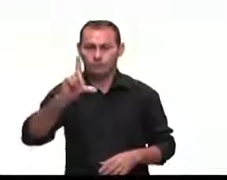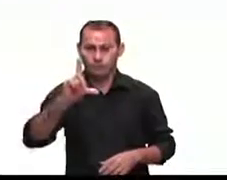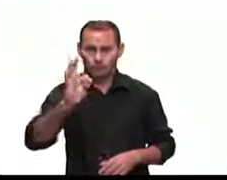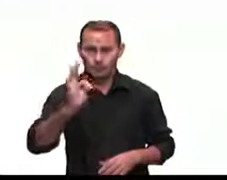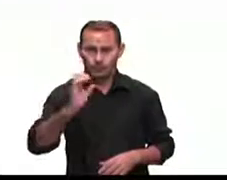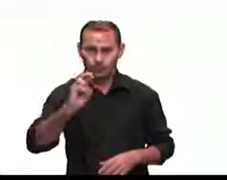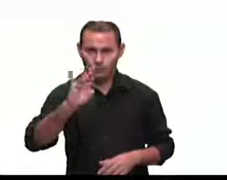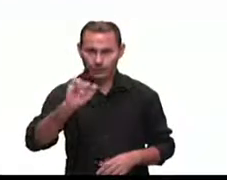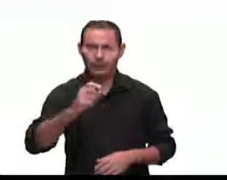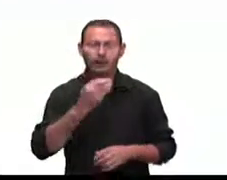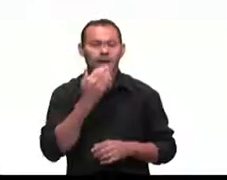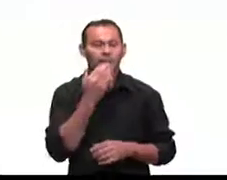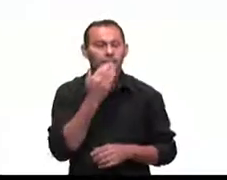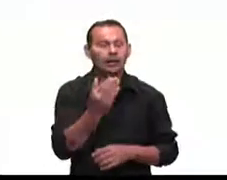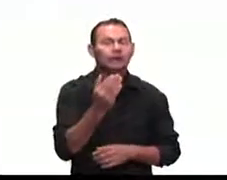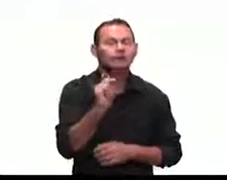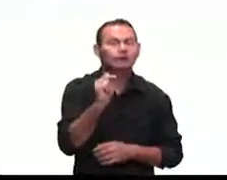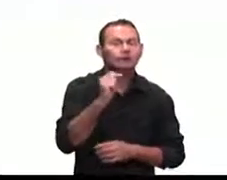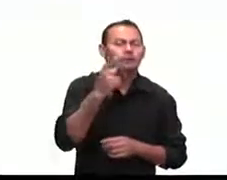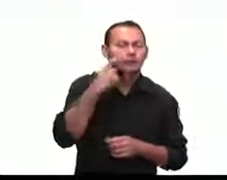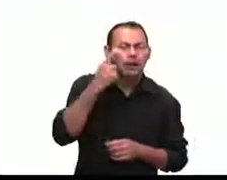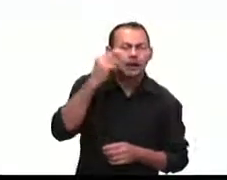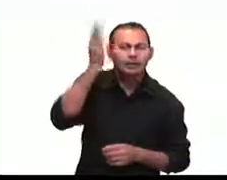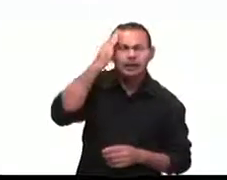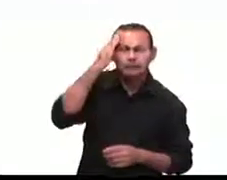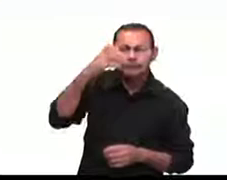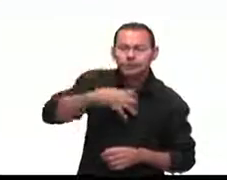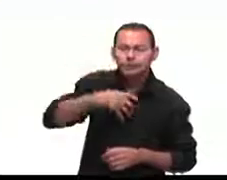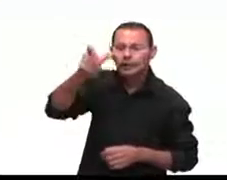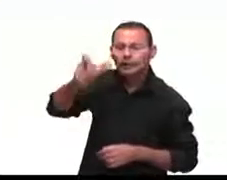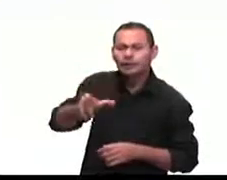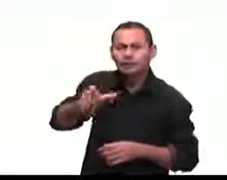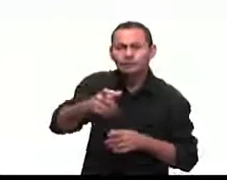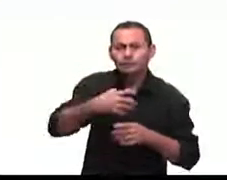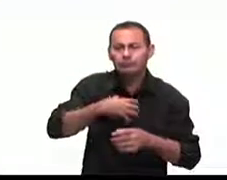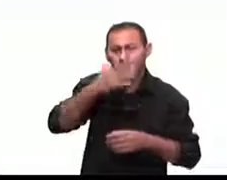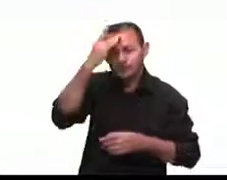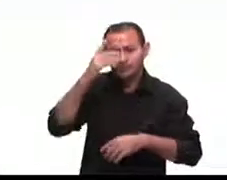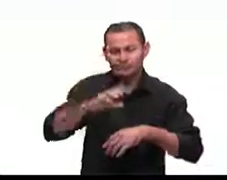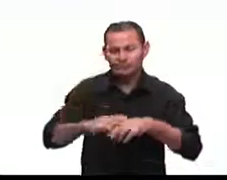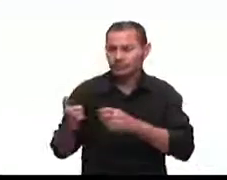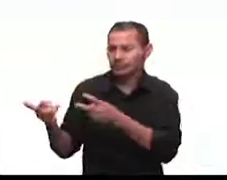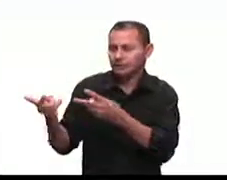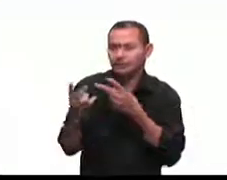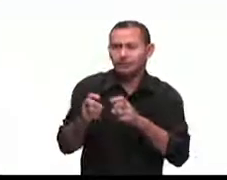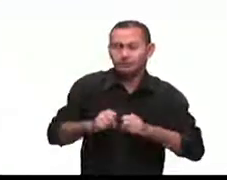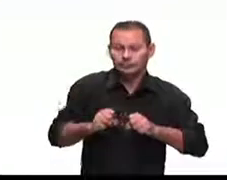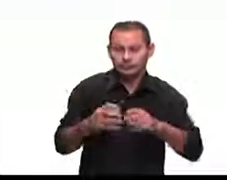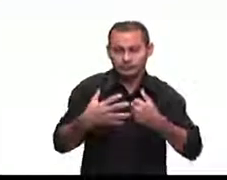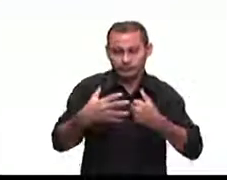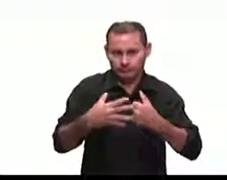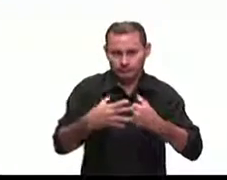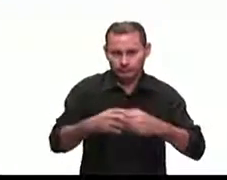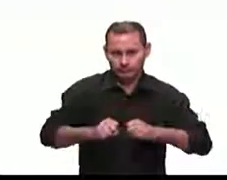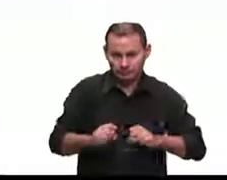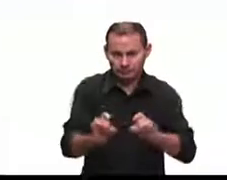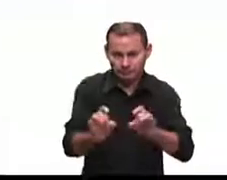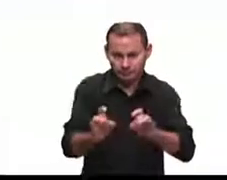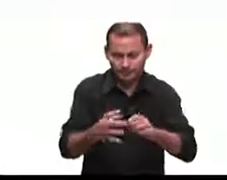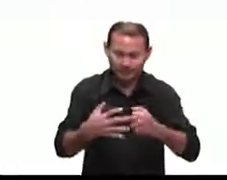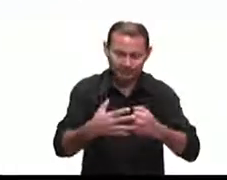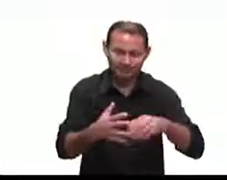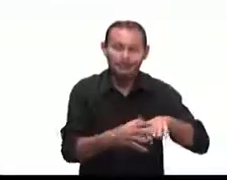você levante o perfil do cliente de uma rede de supermercado, uma vez que a rede vem